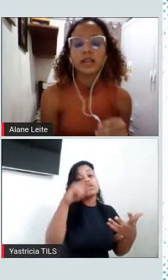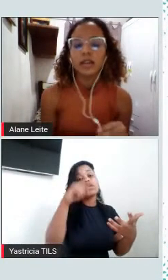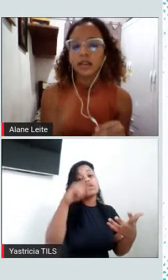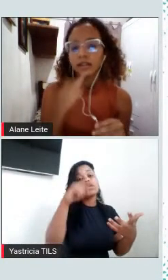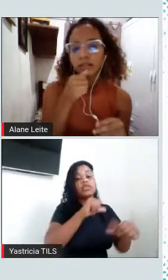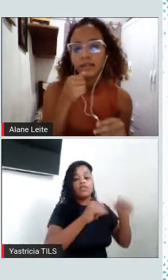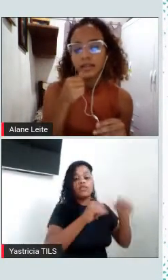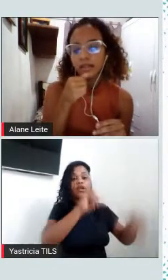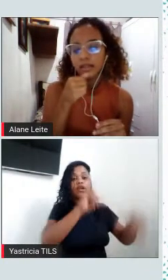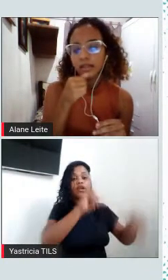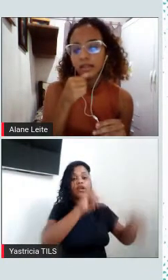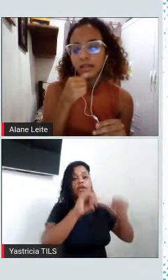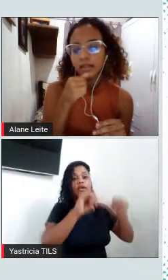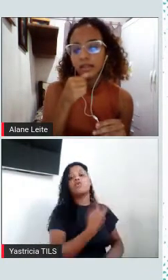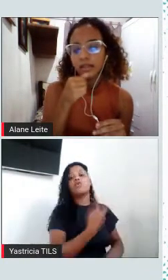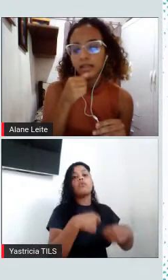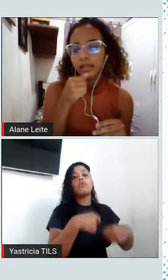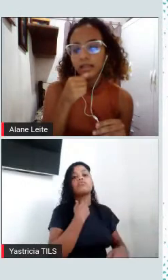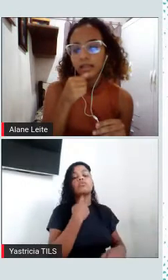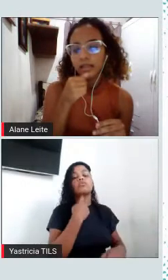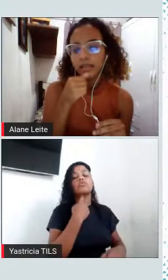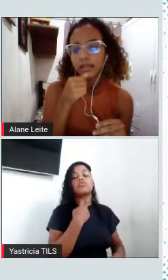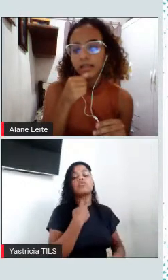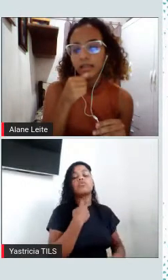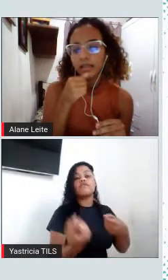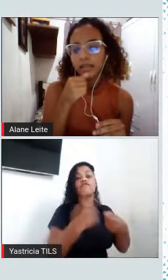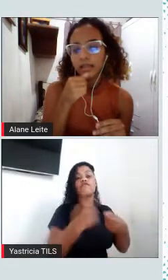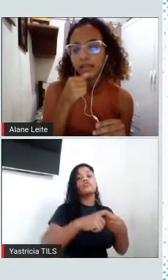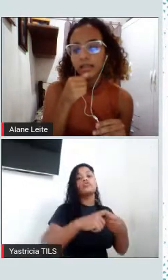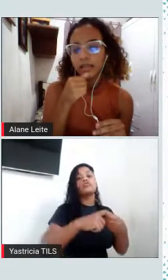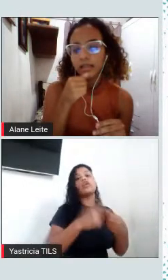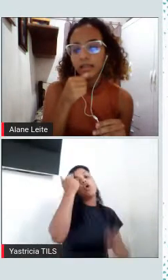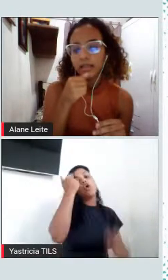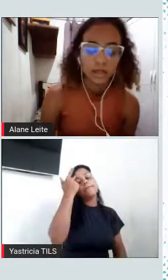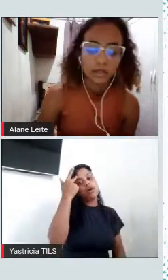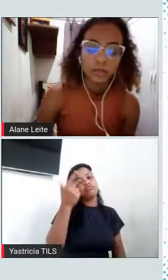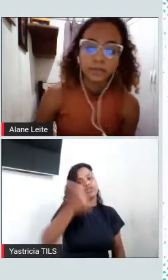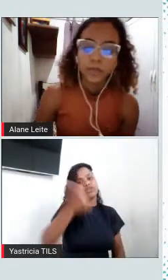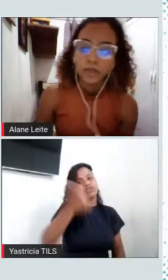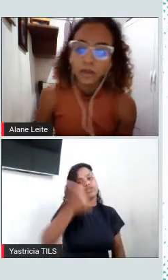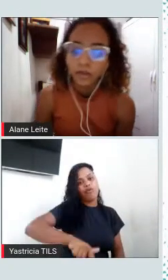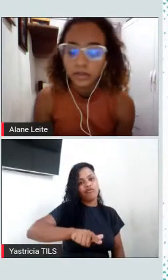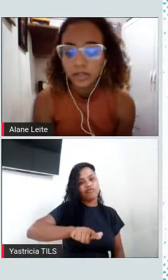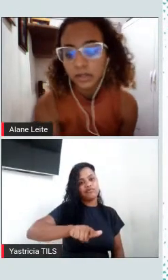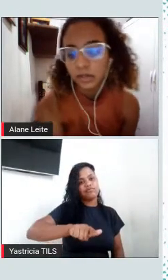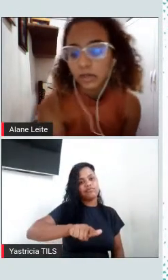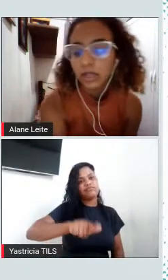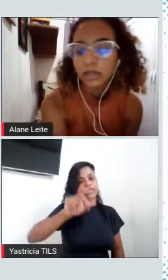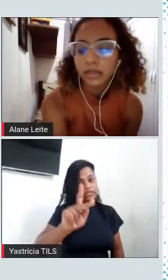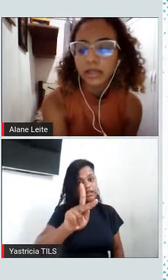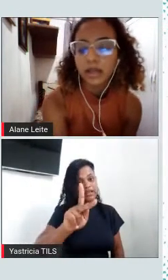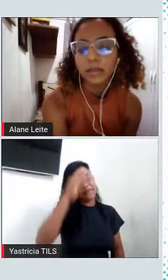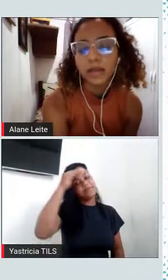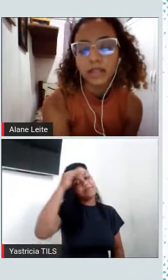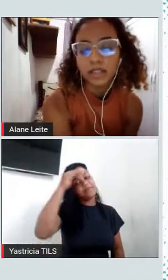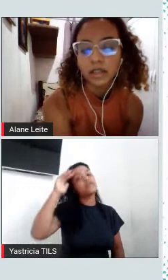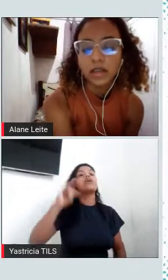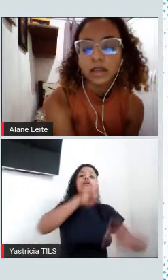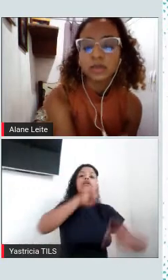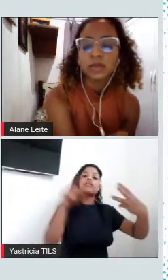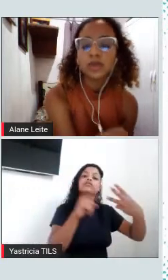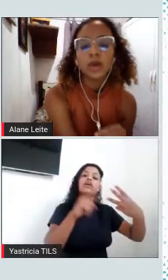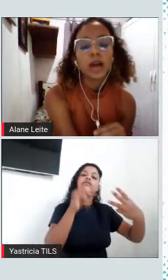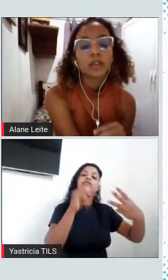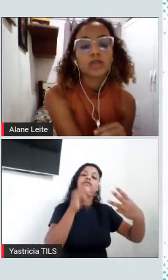consegue retornar. De início, ela não consegue retornar ao estado inicial, certo? Outro exemplo que eu coloquei também é a